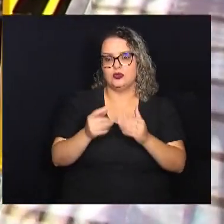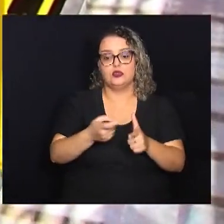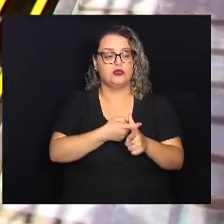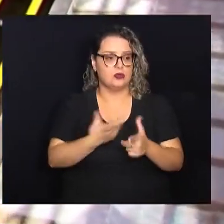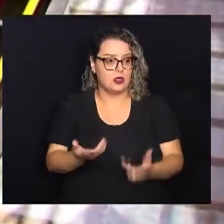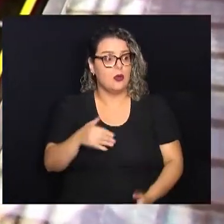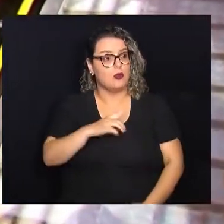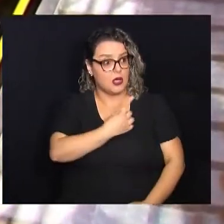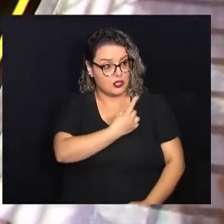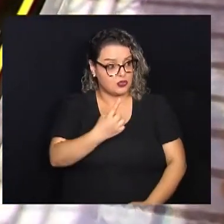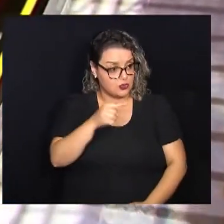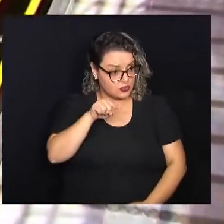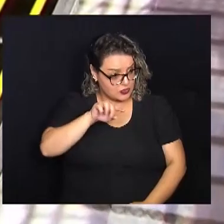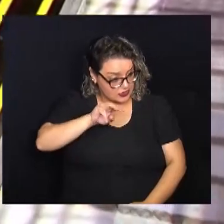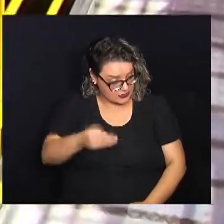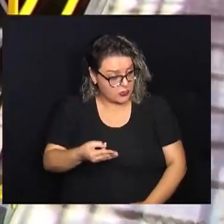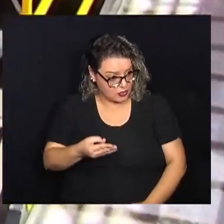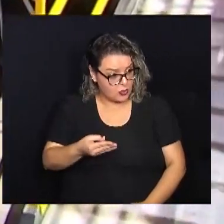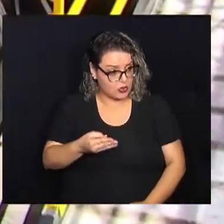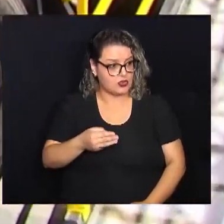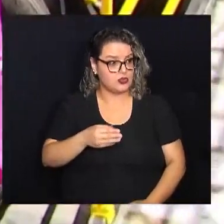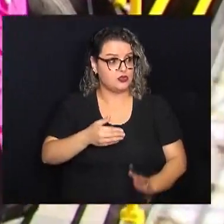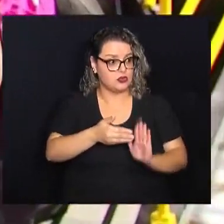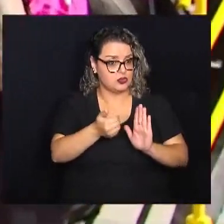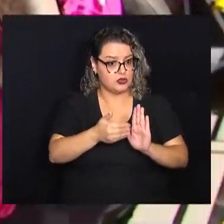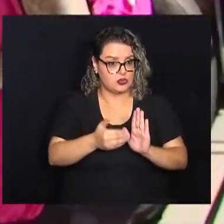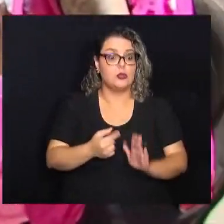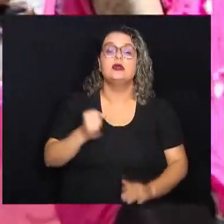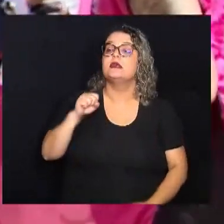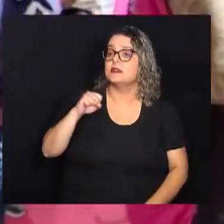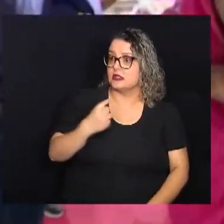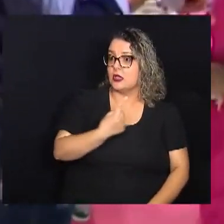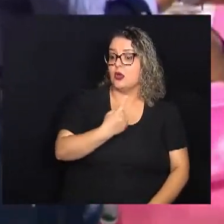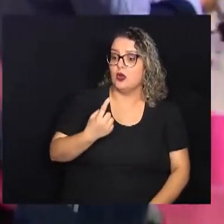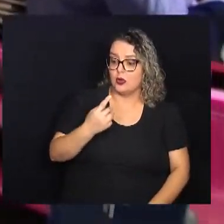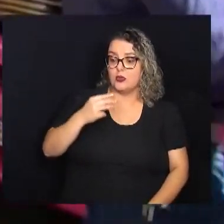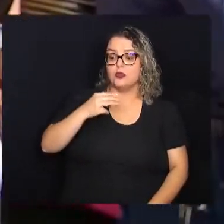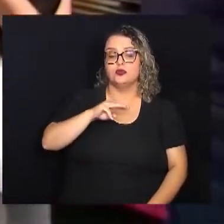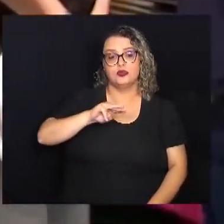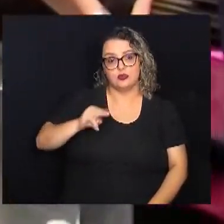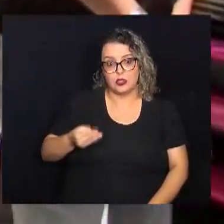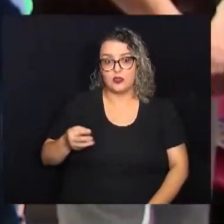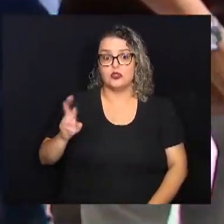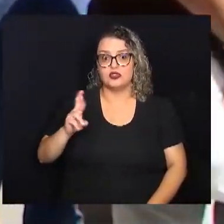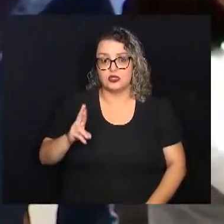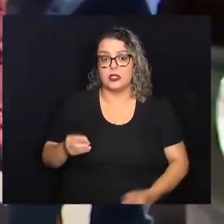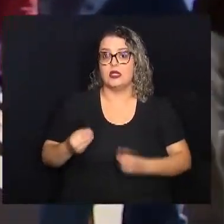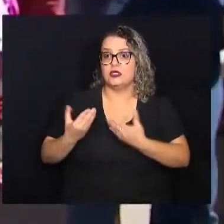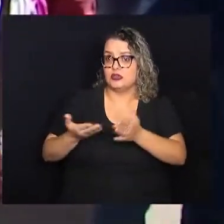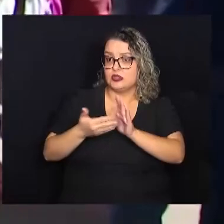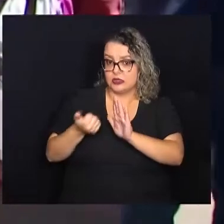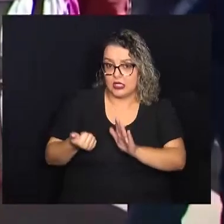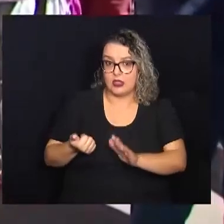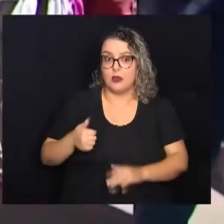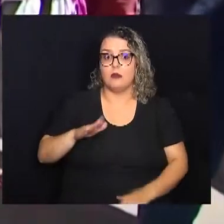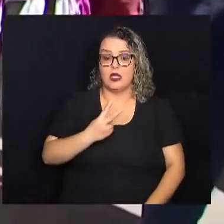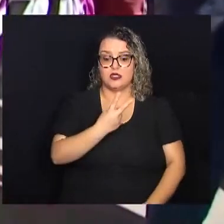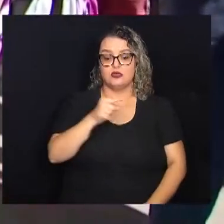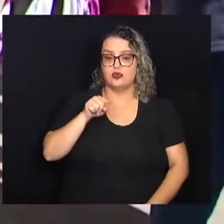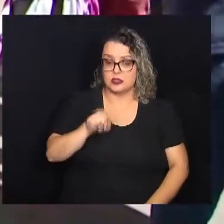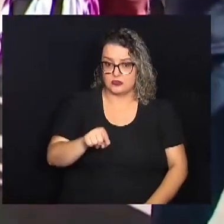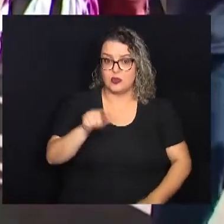de 11 milhões de descontos. Isso, 11 milhões de reais em descontos concedidos, mais de 2 mil pessoas